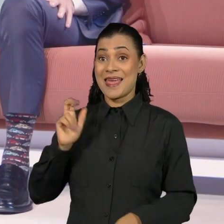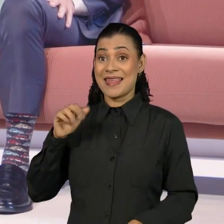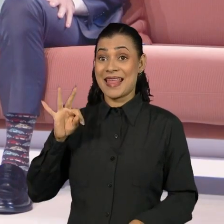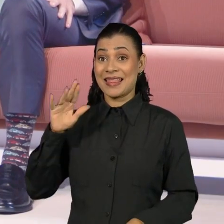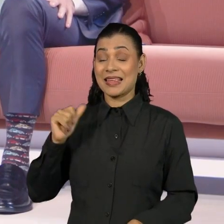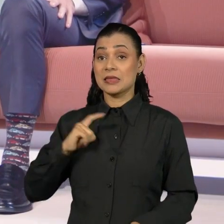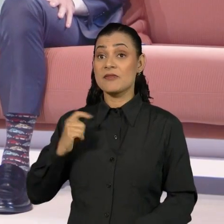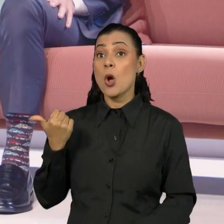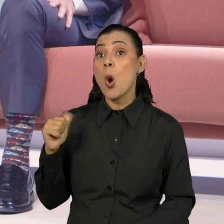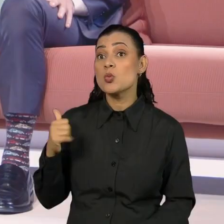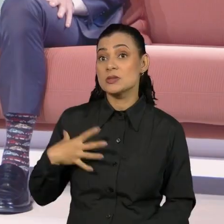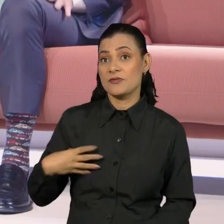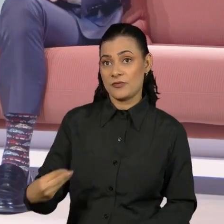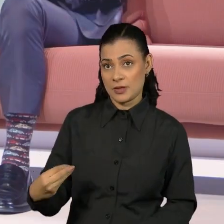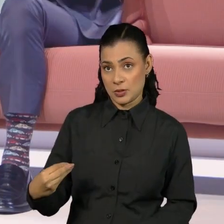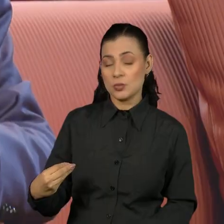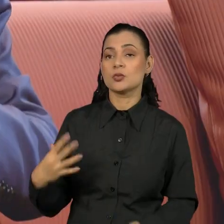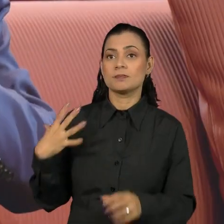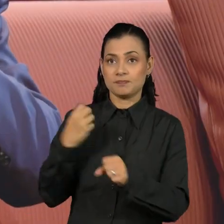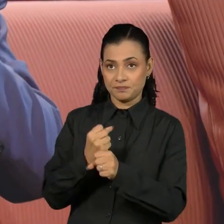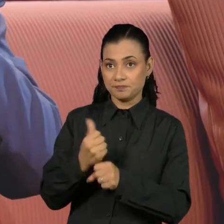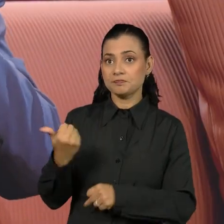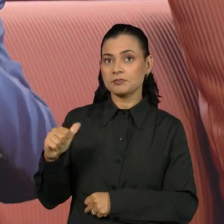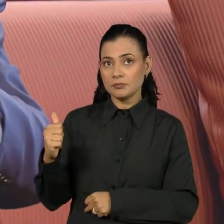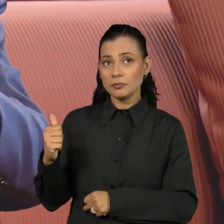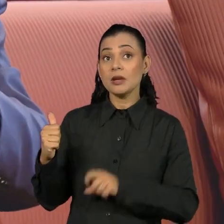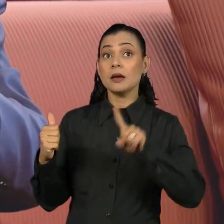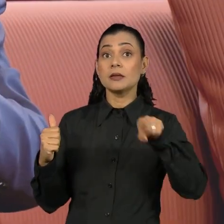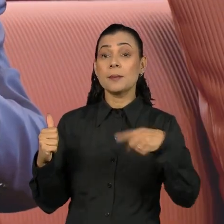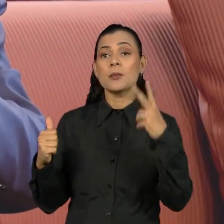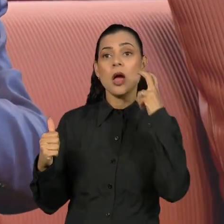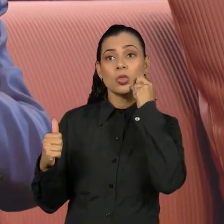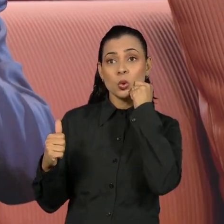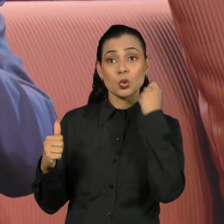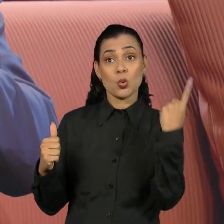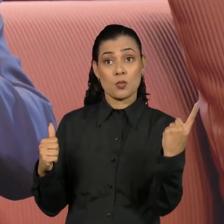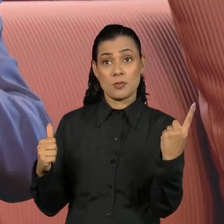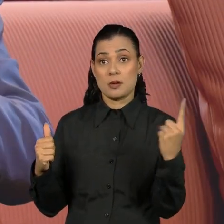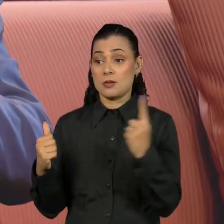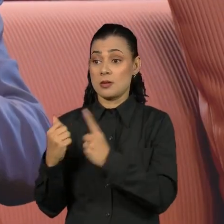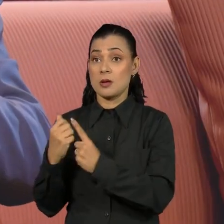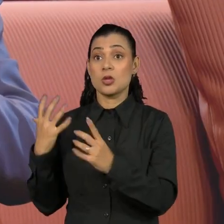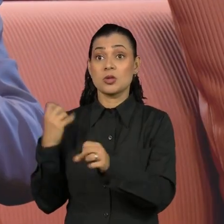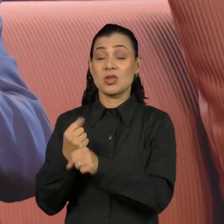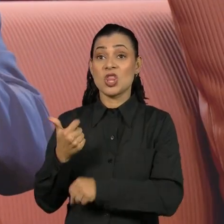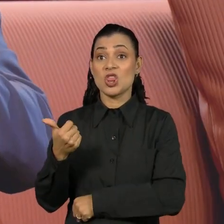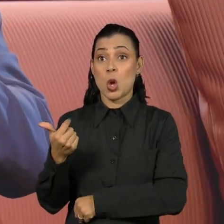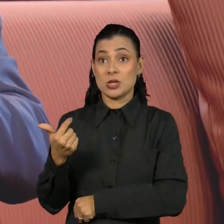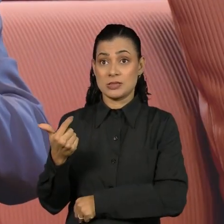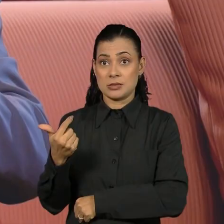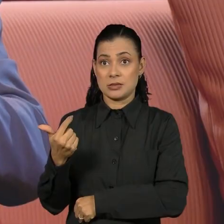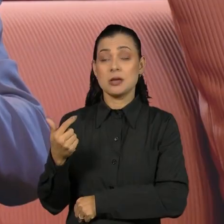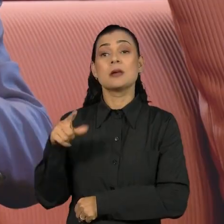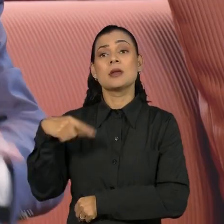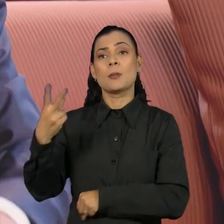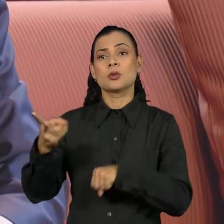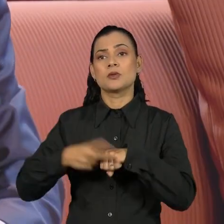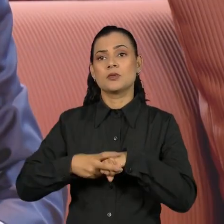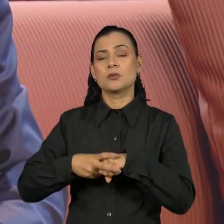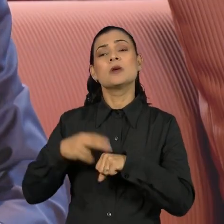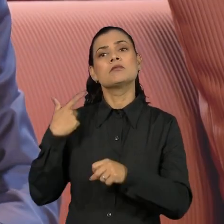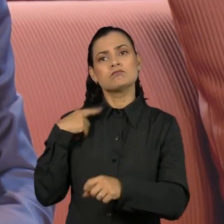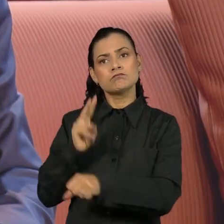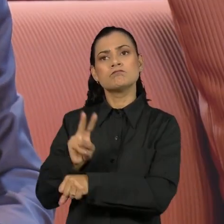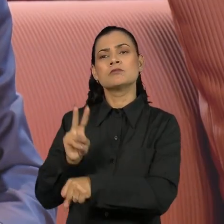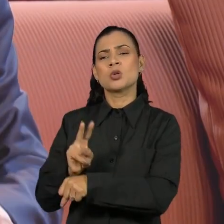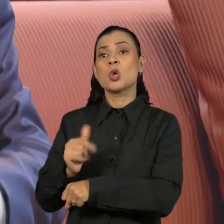11 filhos. 11 filhos. Pegou mais uma para criar, 12. Ficou viúva e criou os